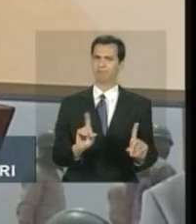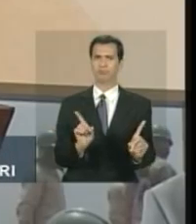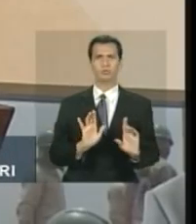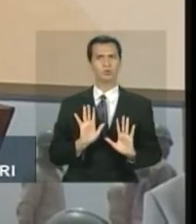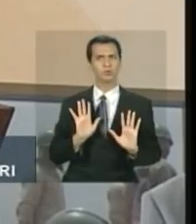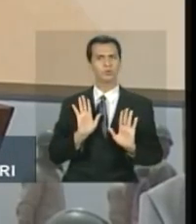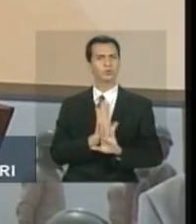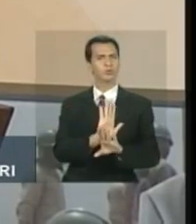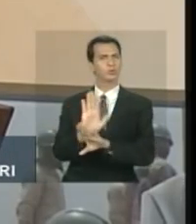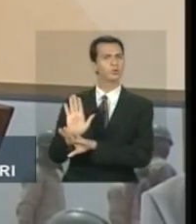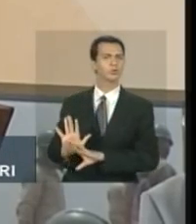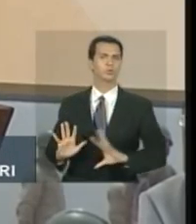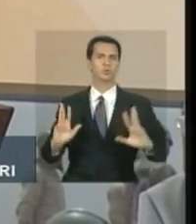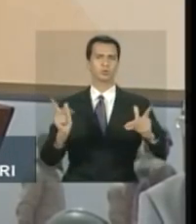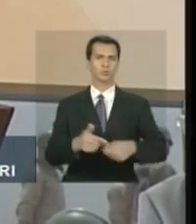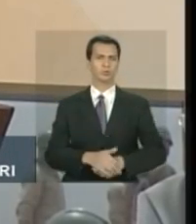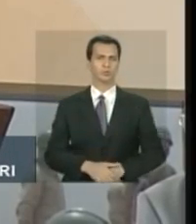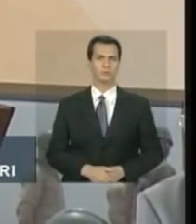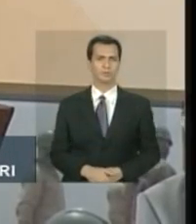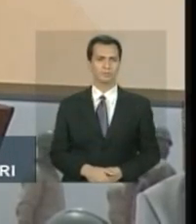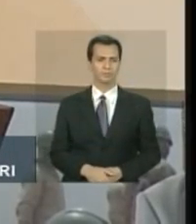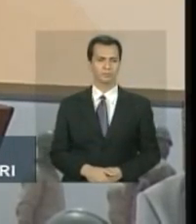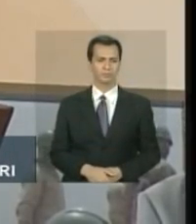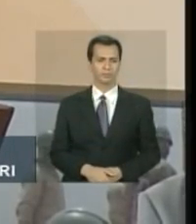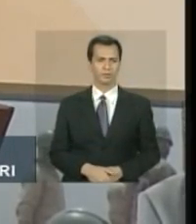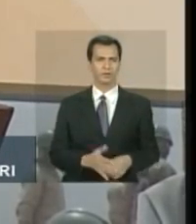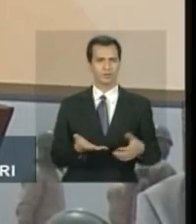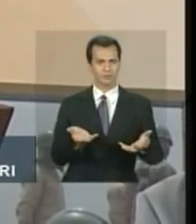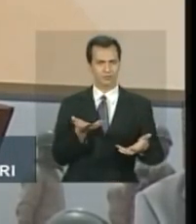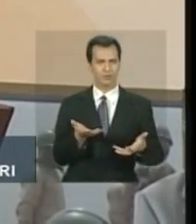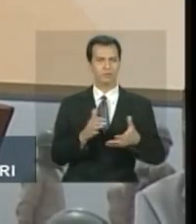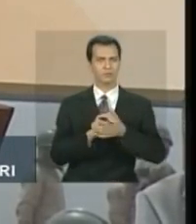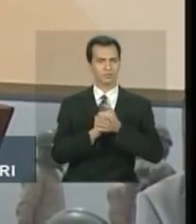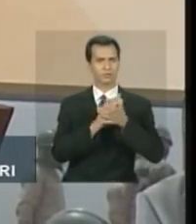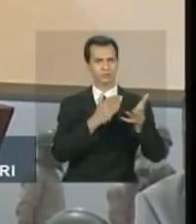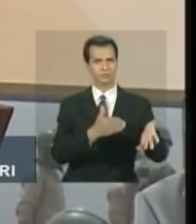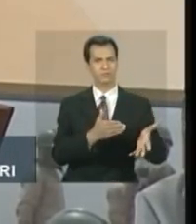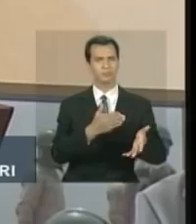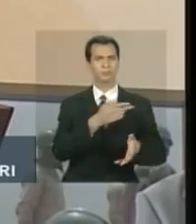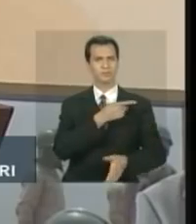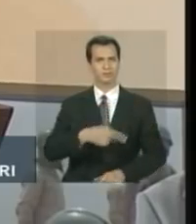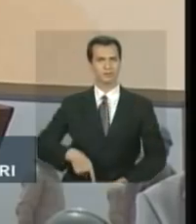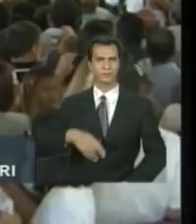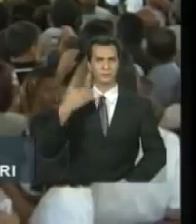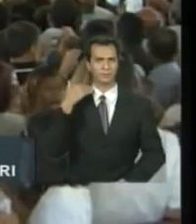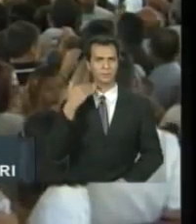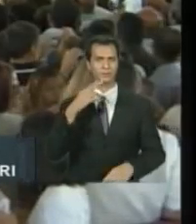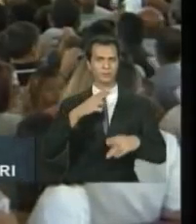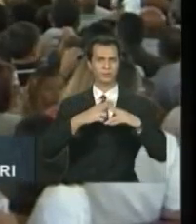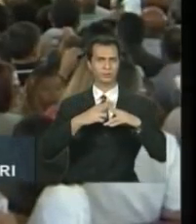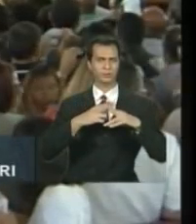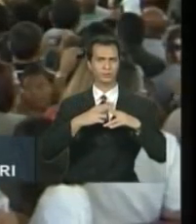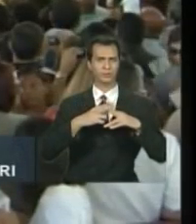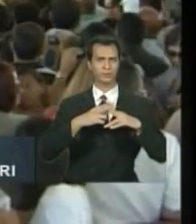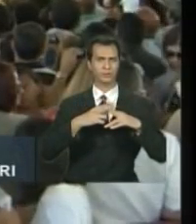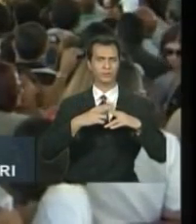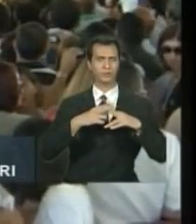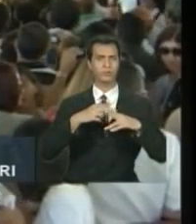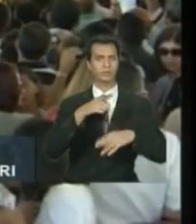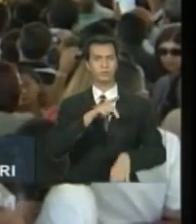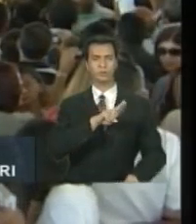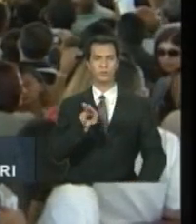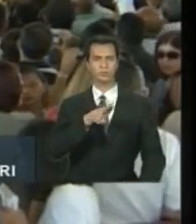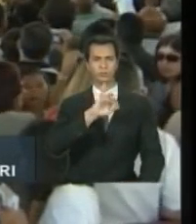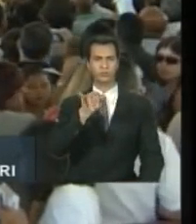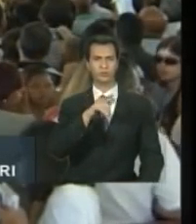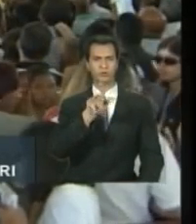Queria cumprimentar o nosso presidente da Caixa Econômica Federal, o baiano Jorge